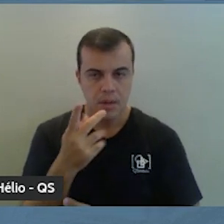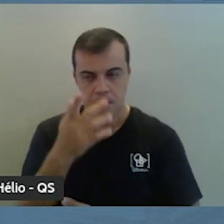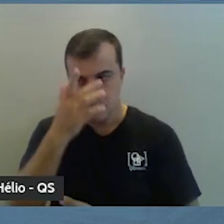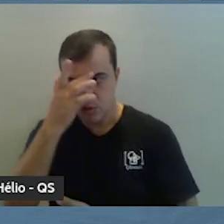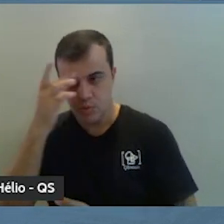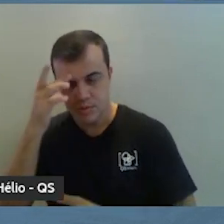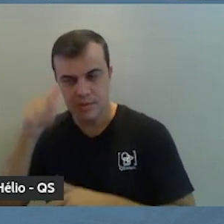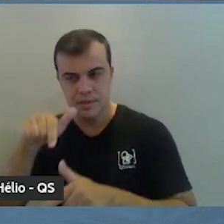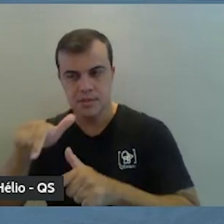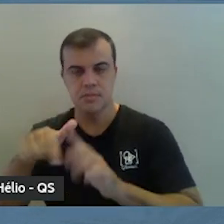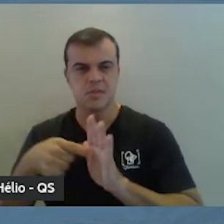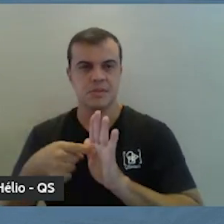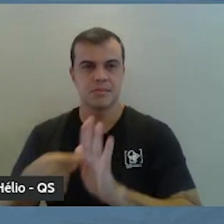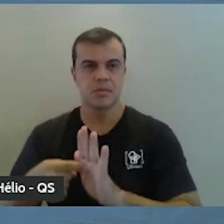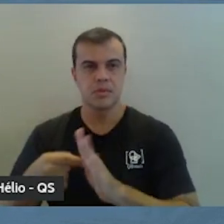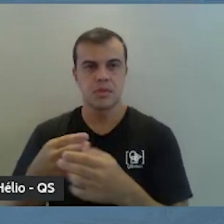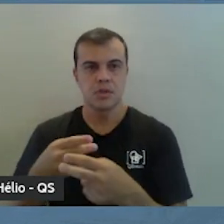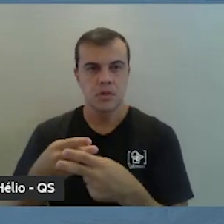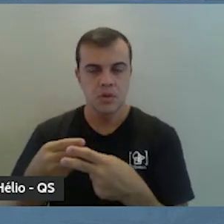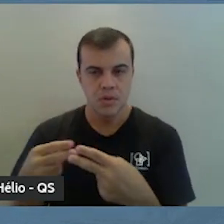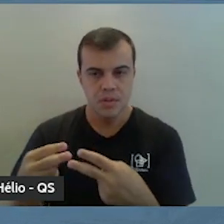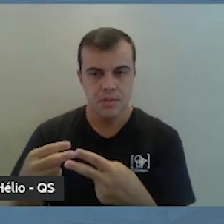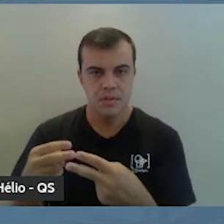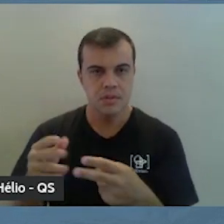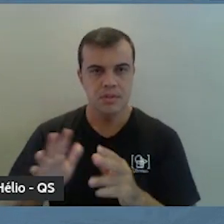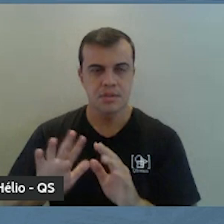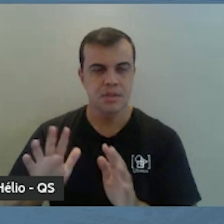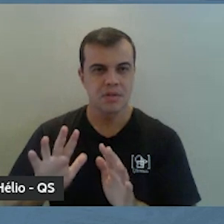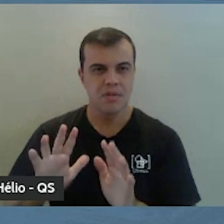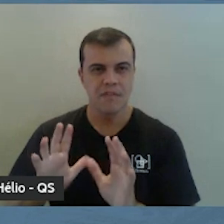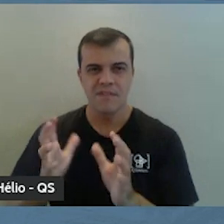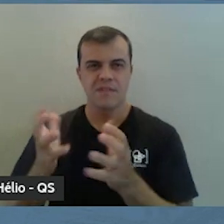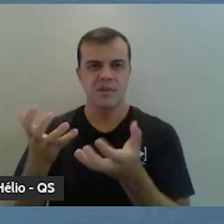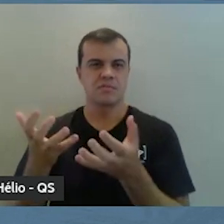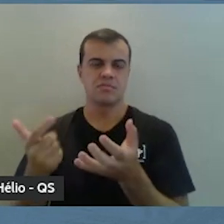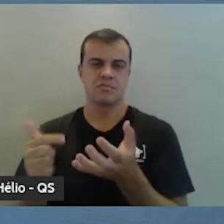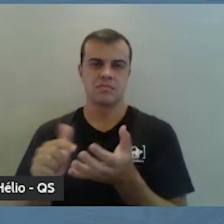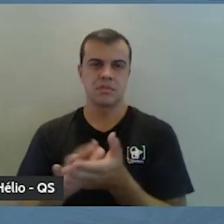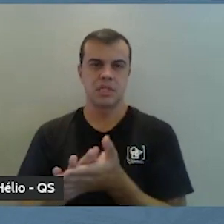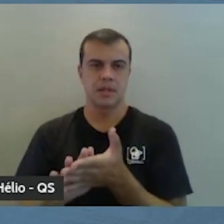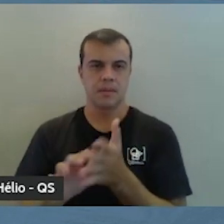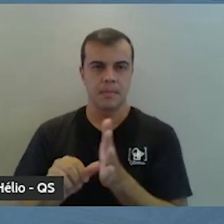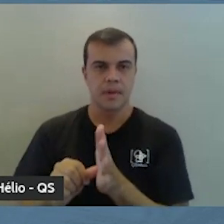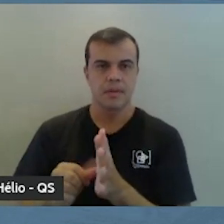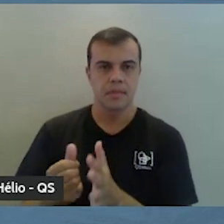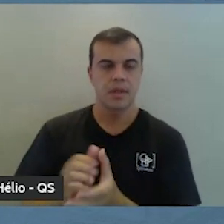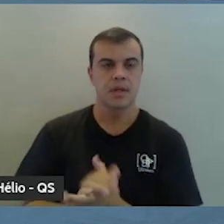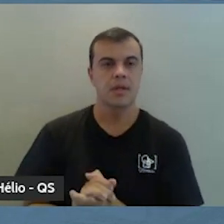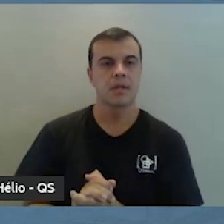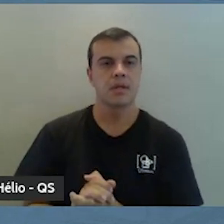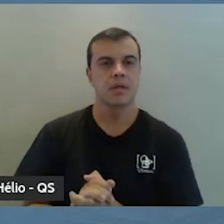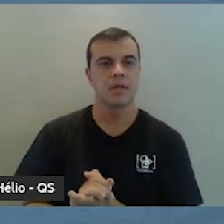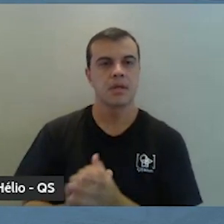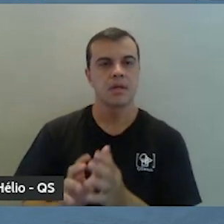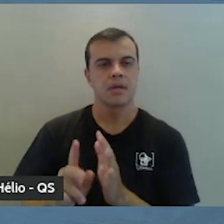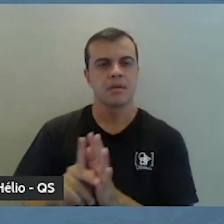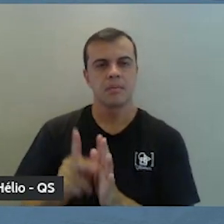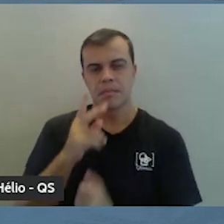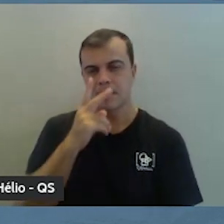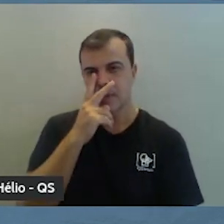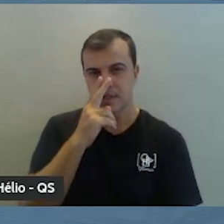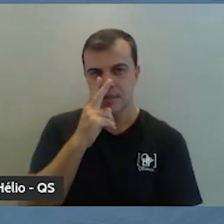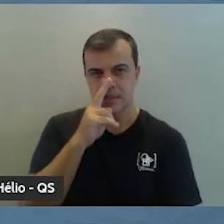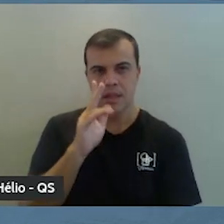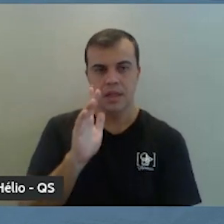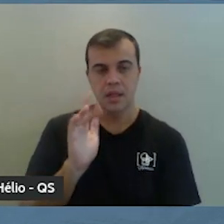operários, ela retrata coisas que não são tão festivas quanto essa primeira fase. Então, essa primeira fase é quase como uma fase do namoro.